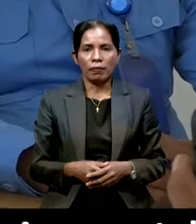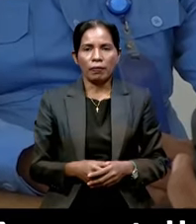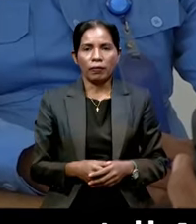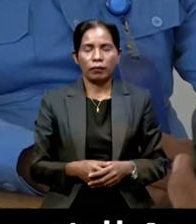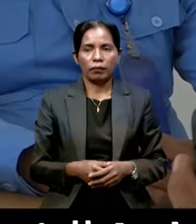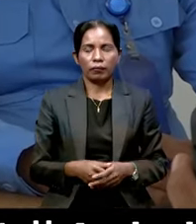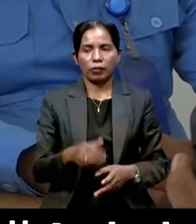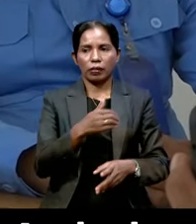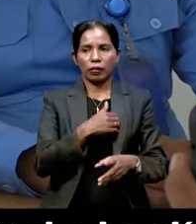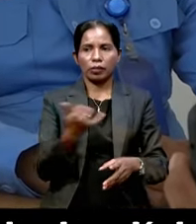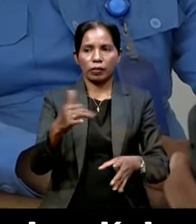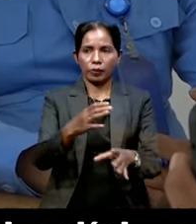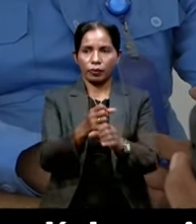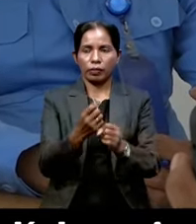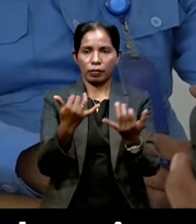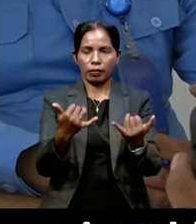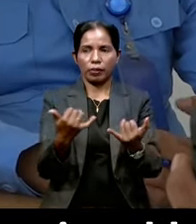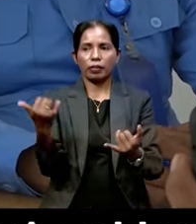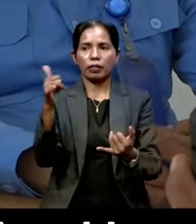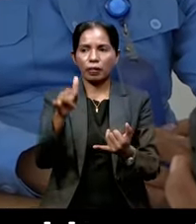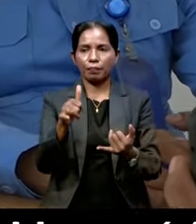Nem mesmo se aprende e agora o que